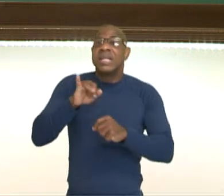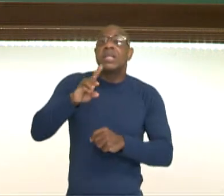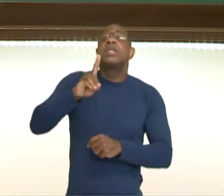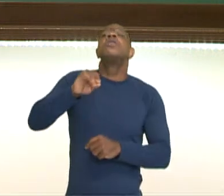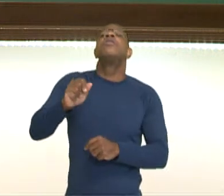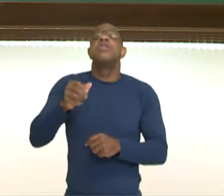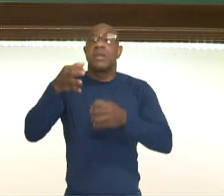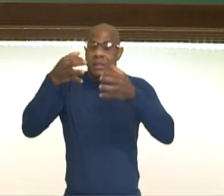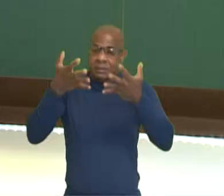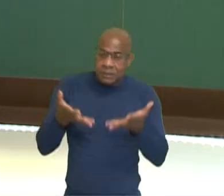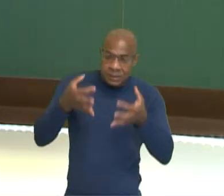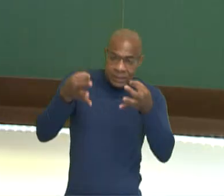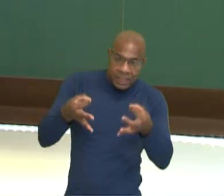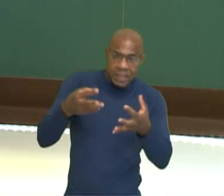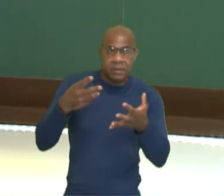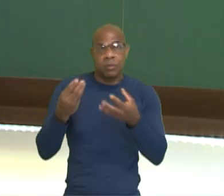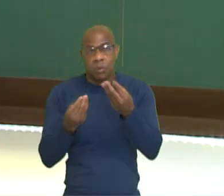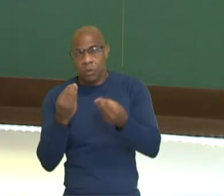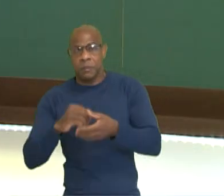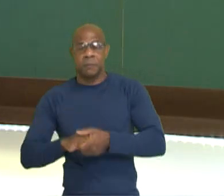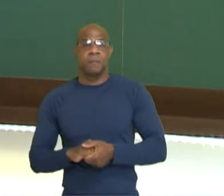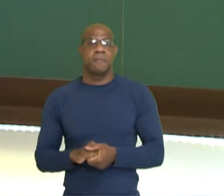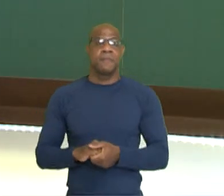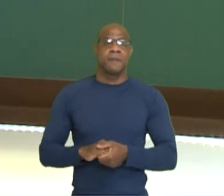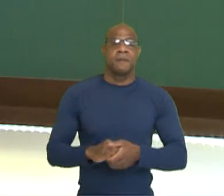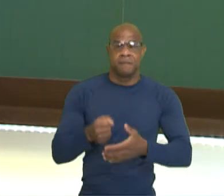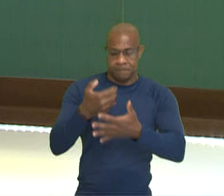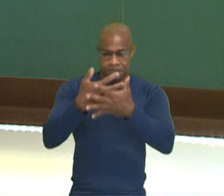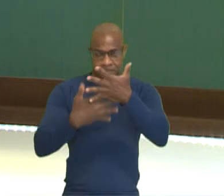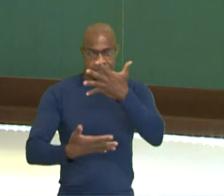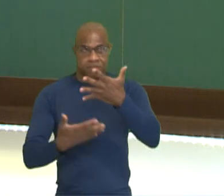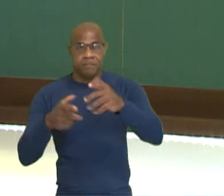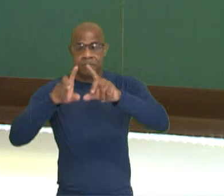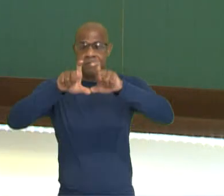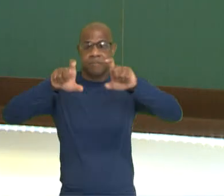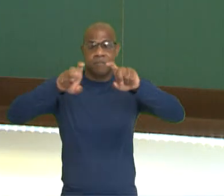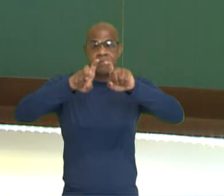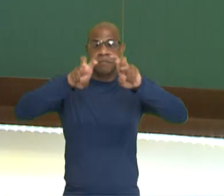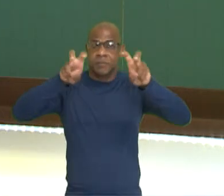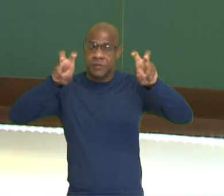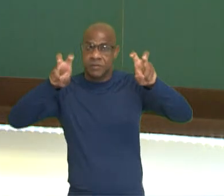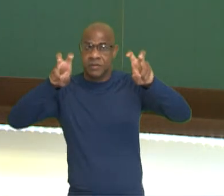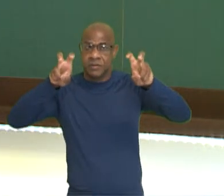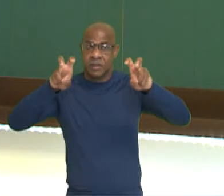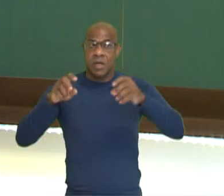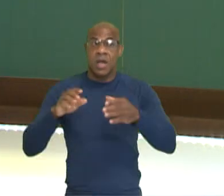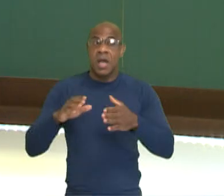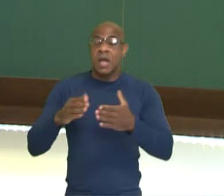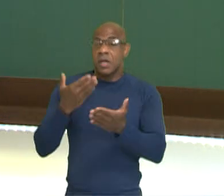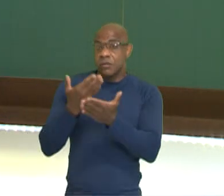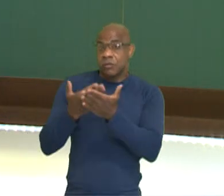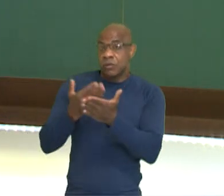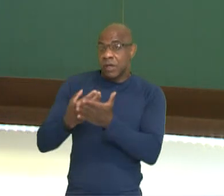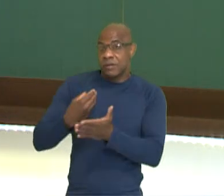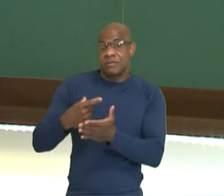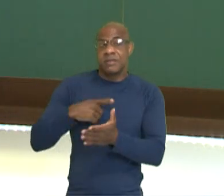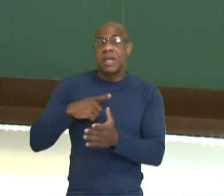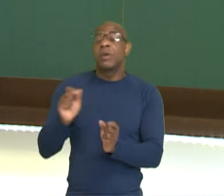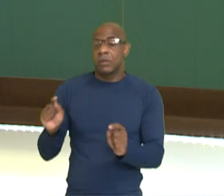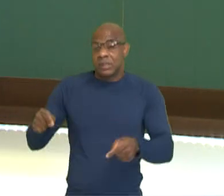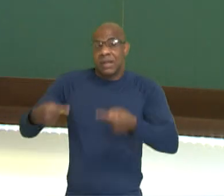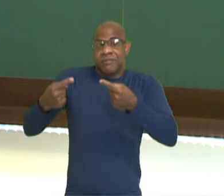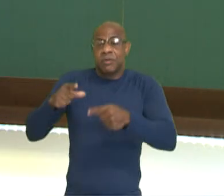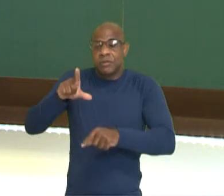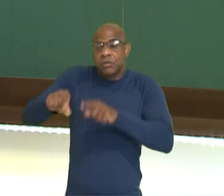reportagem. Sintetizando, o título: estudantes vivem o desafio de escolher a profissão.